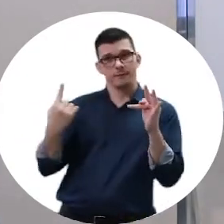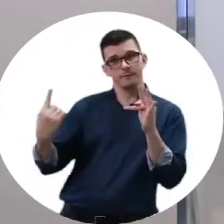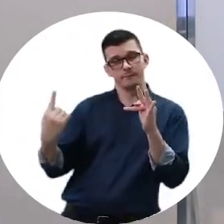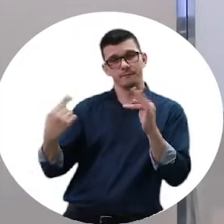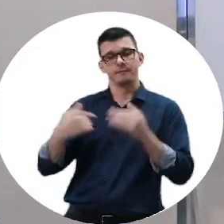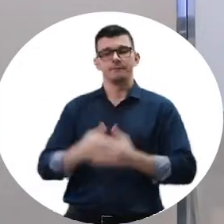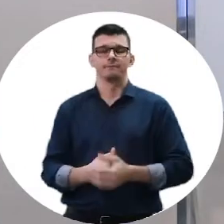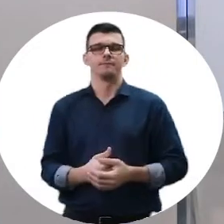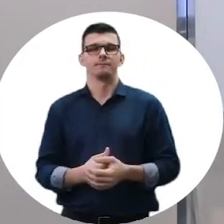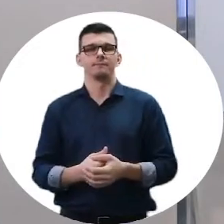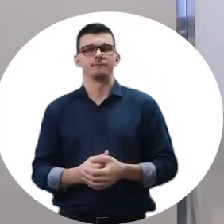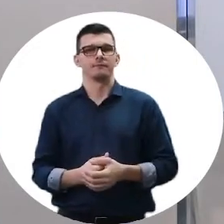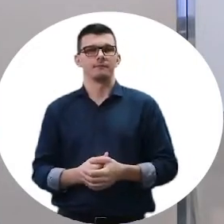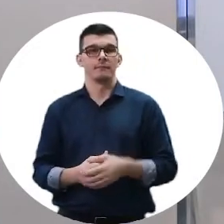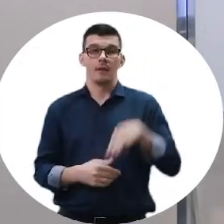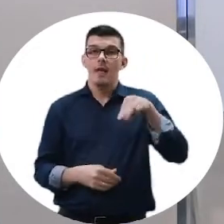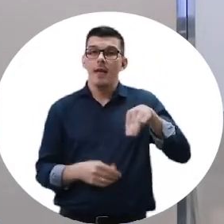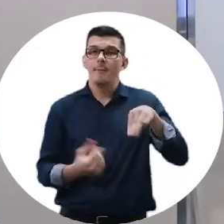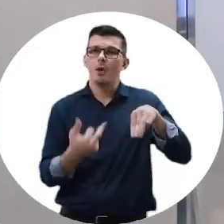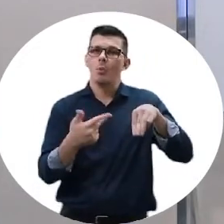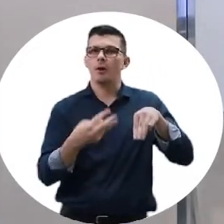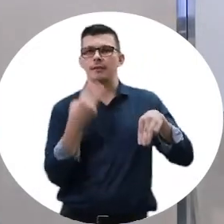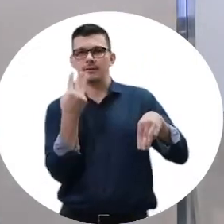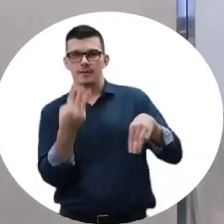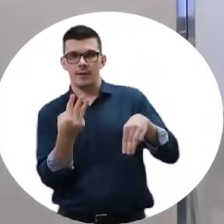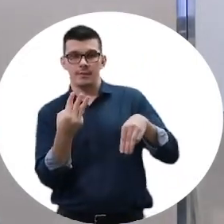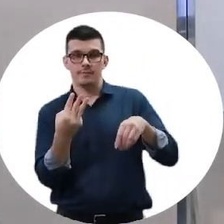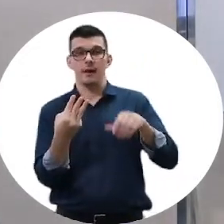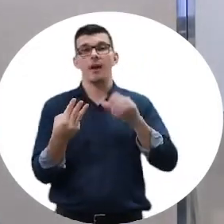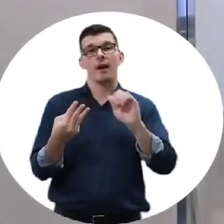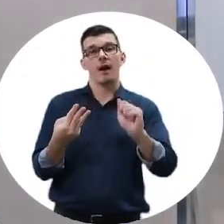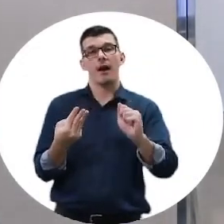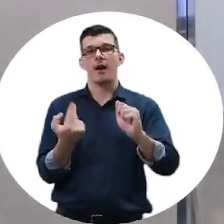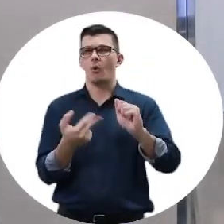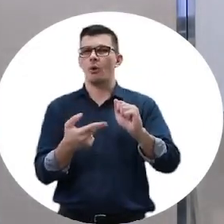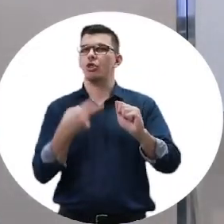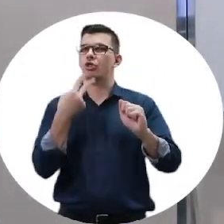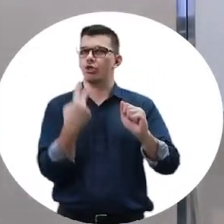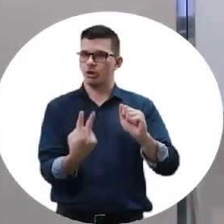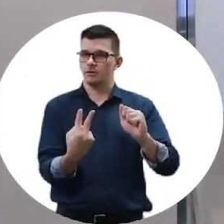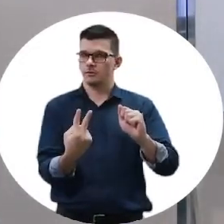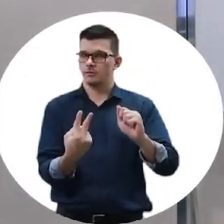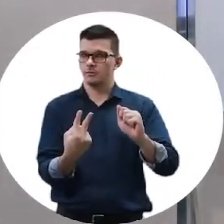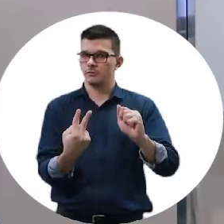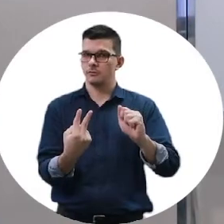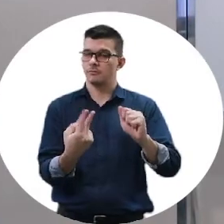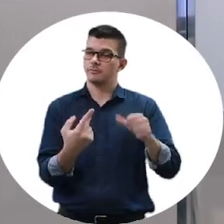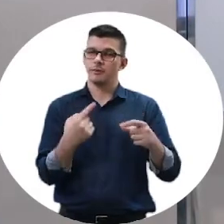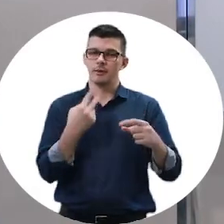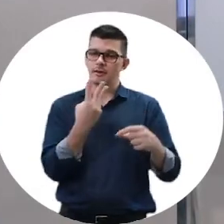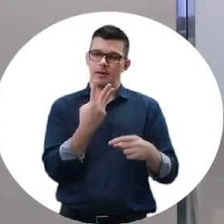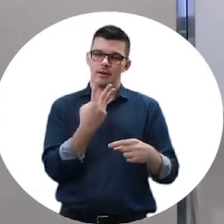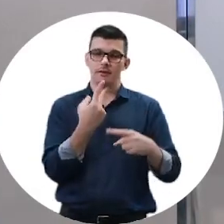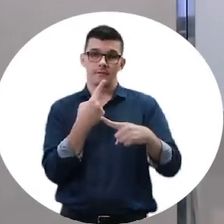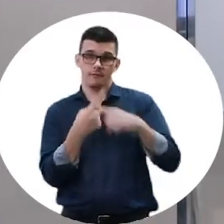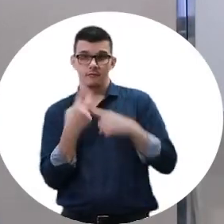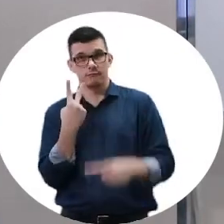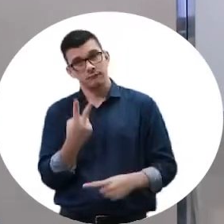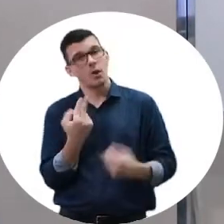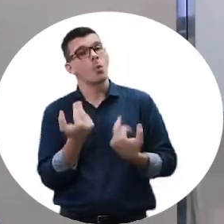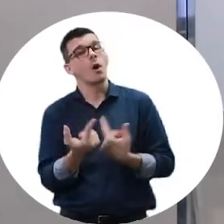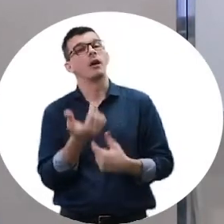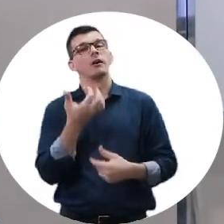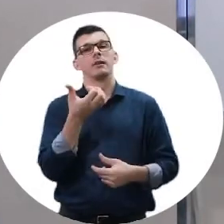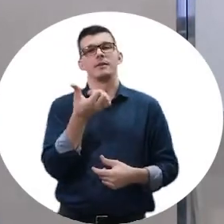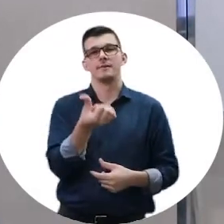F, a massa 3, a aceleração 2. Então a força foi de quanto? 6 N.